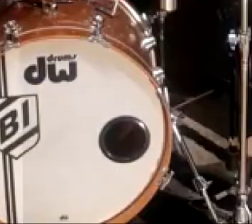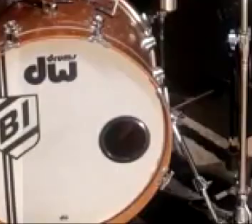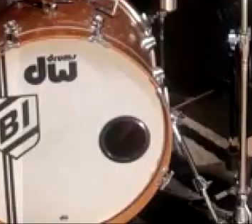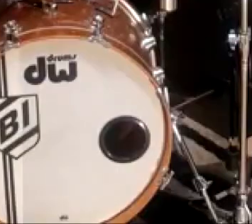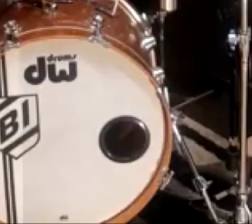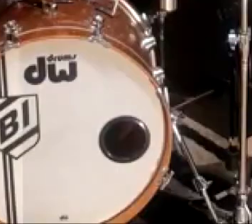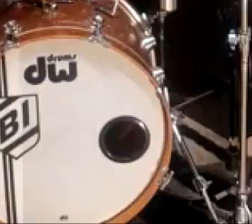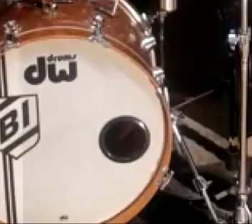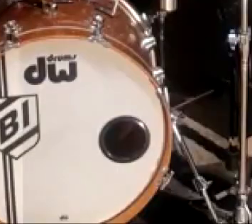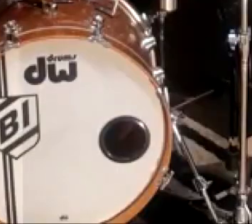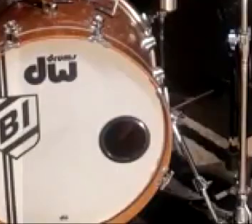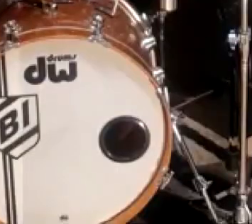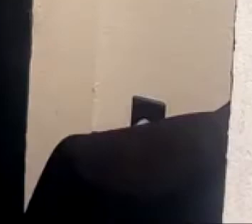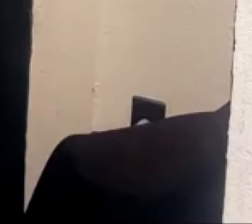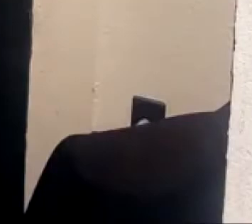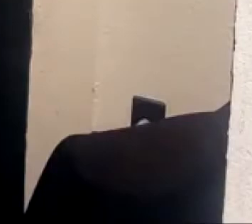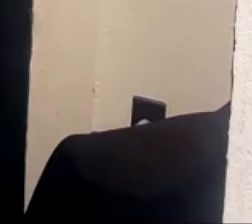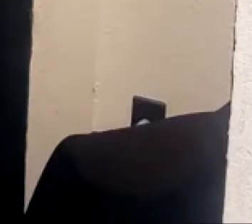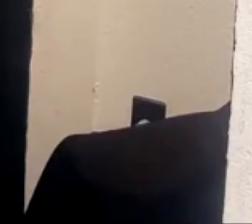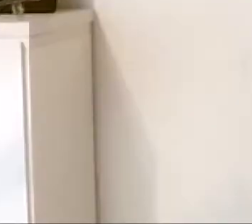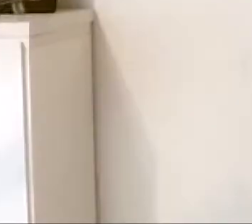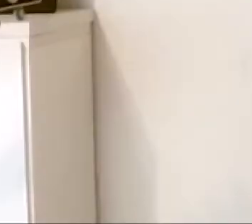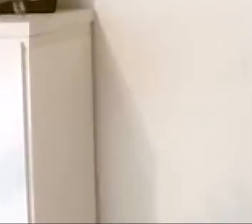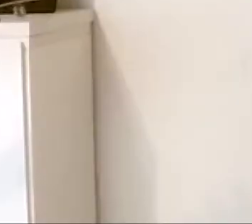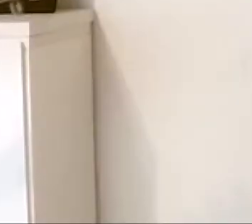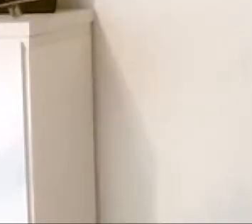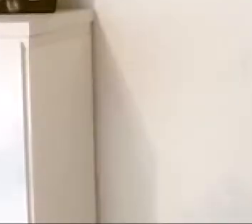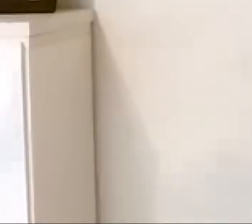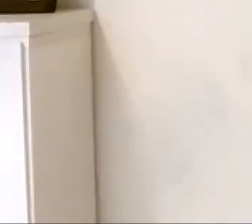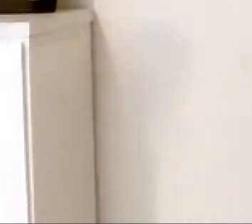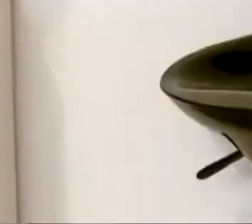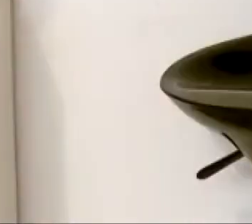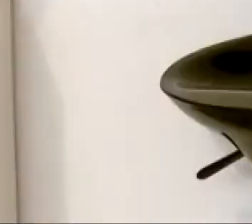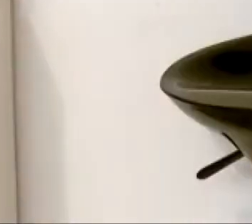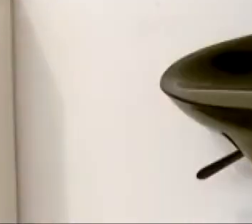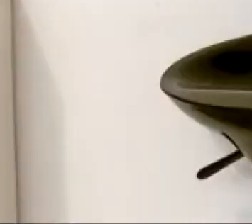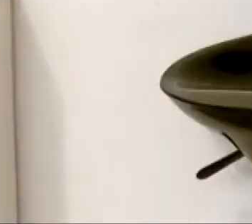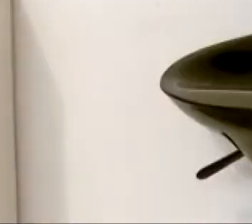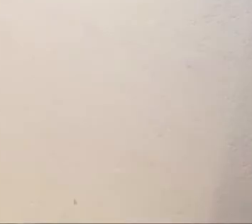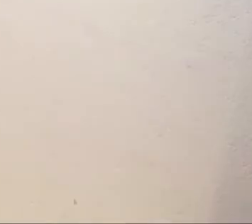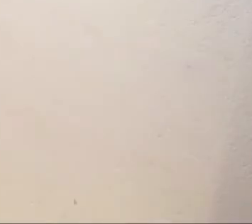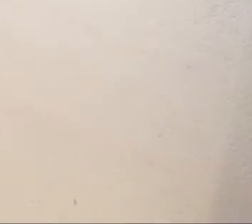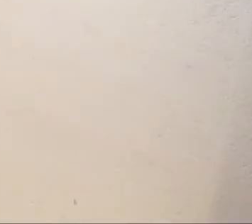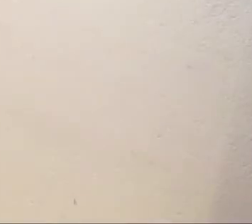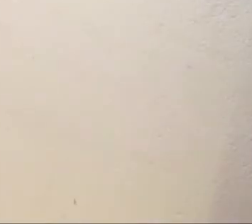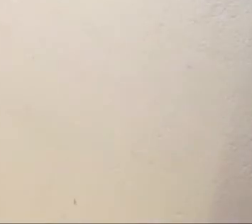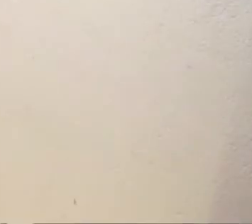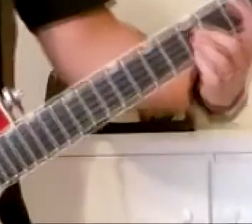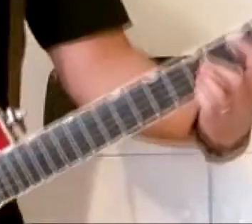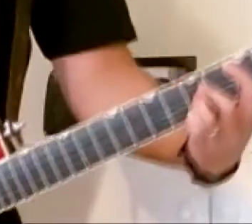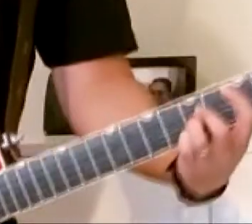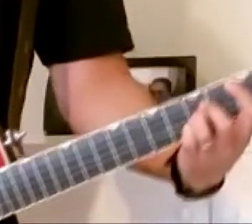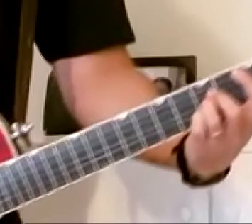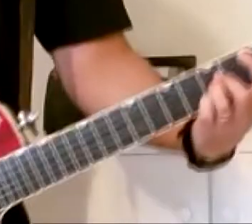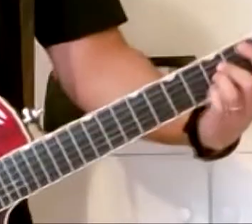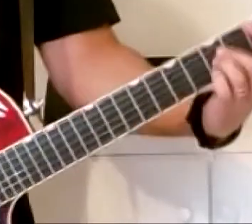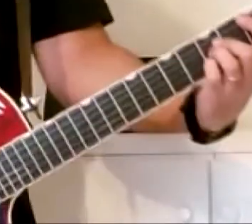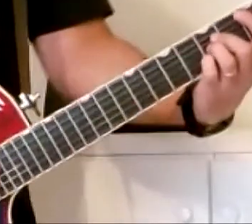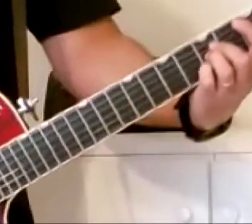the devil may care. I'm just a devil with love to spare. So